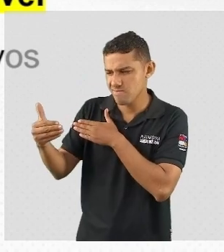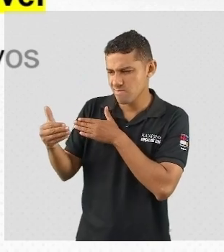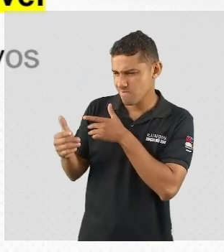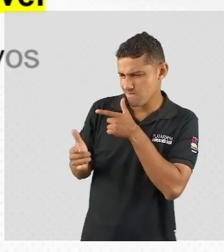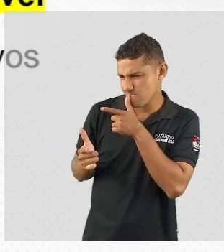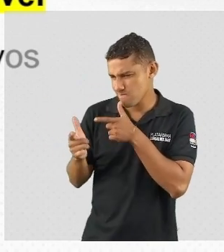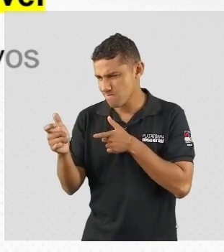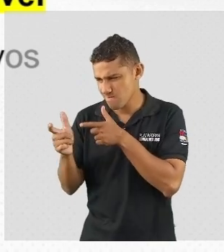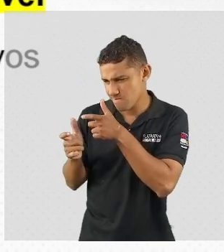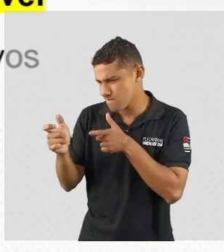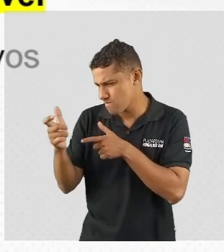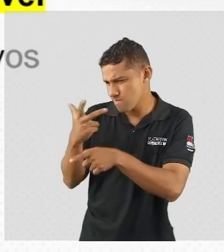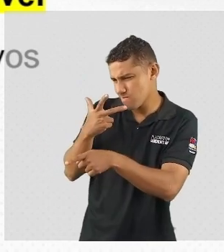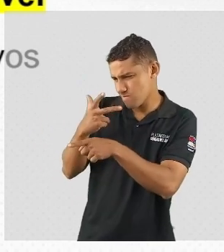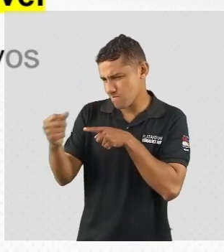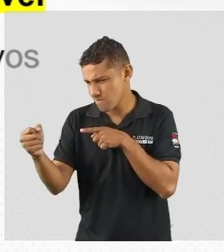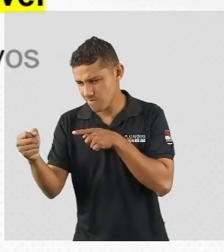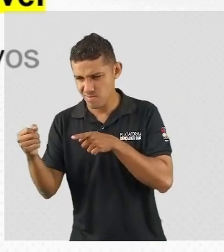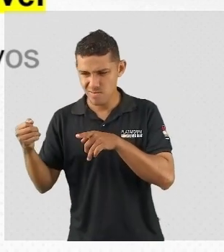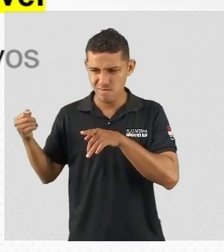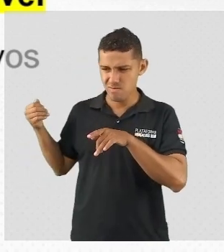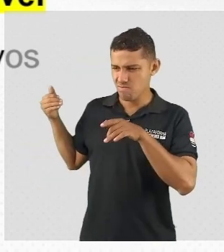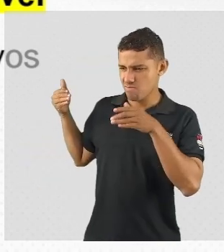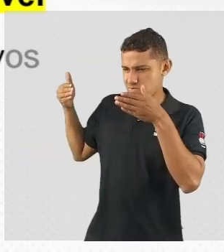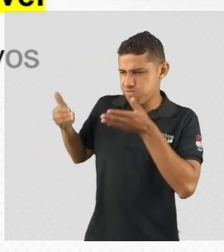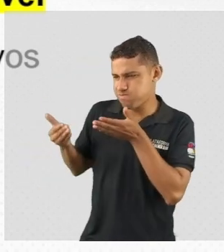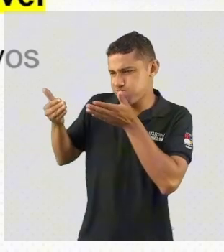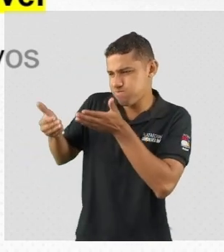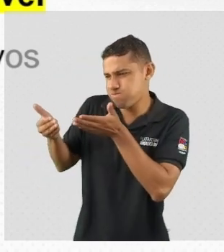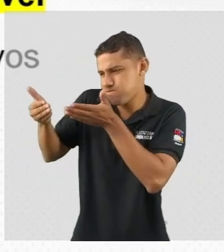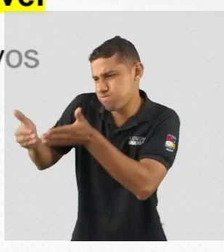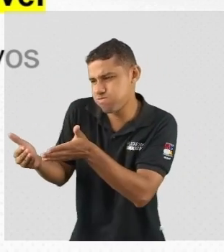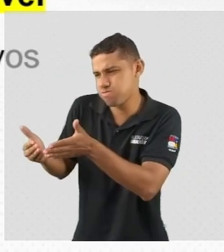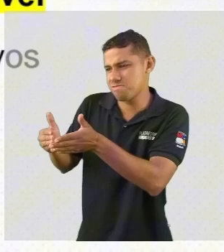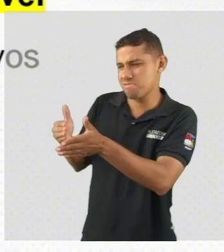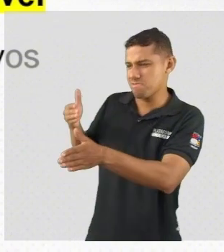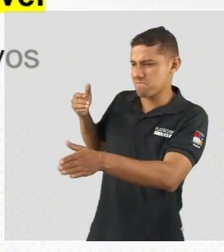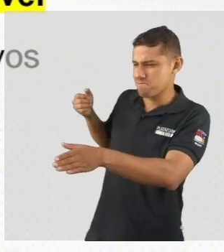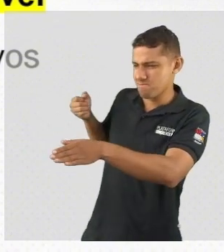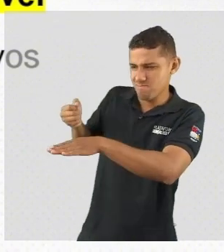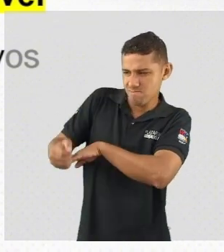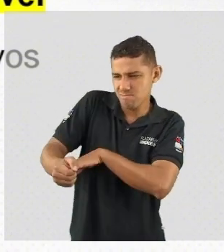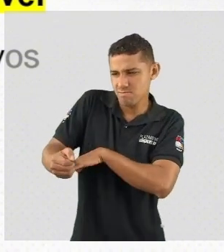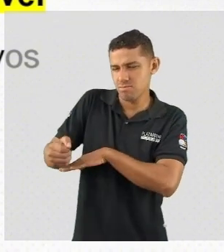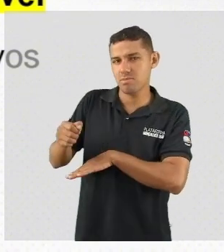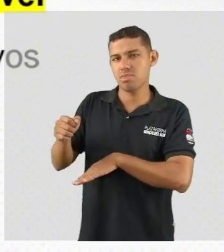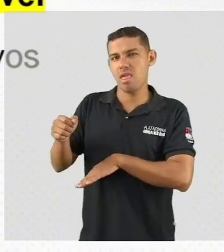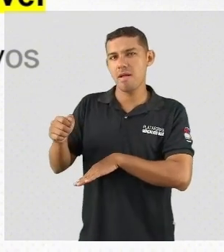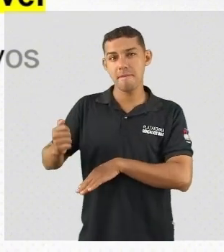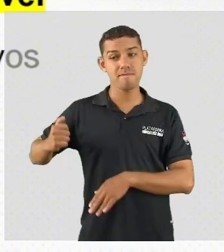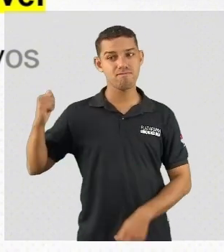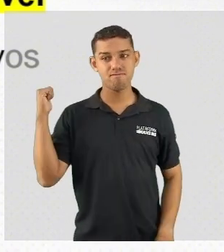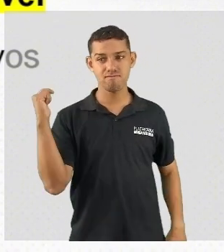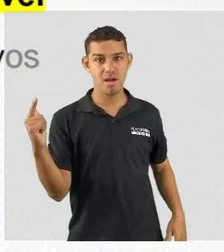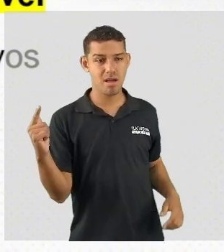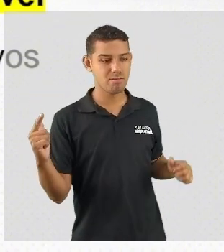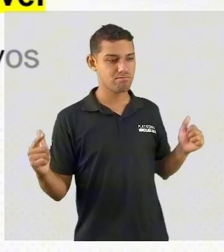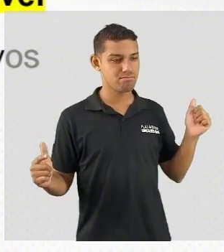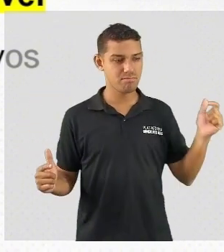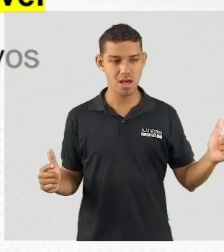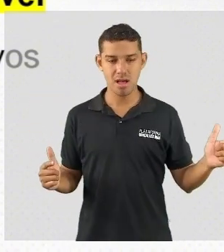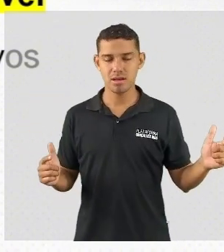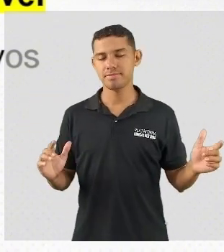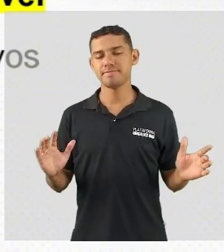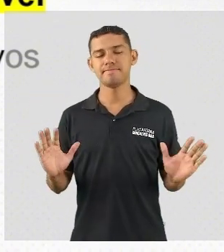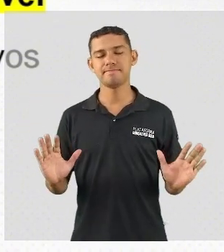derrotando, invadindo, aqueles que estavam à frente, né, de todo o processo, ou que tinham mais acesso do que os demais, e